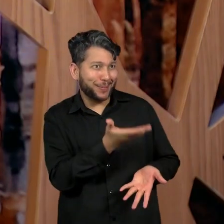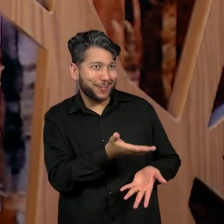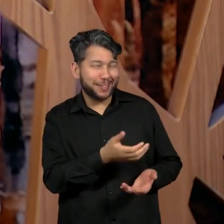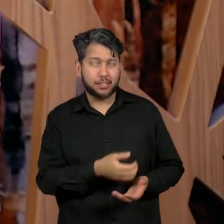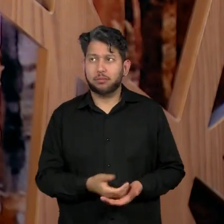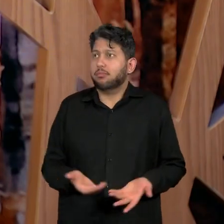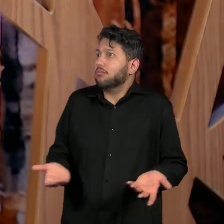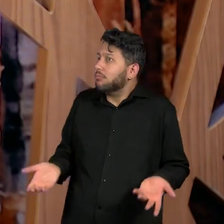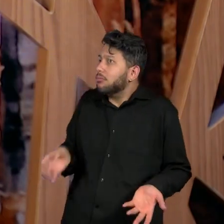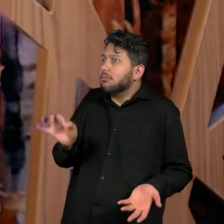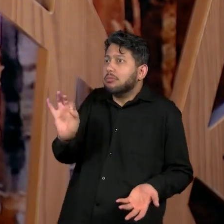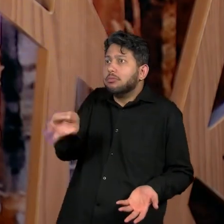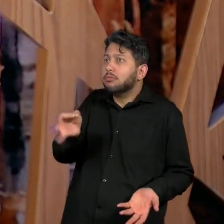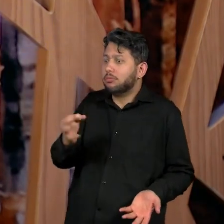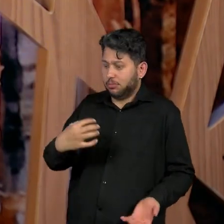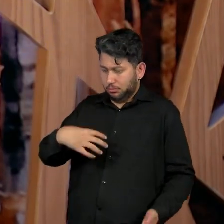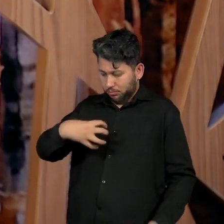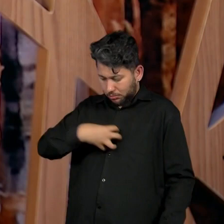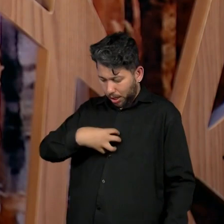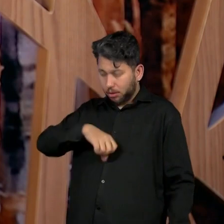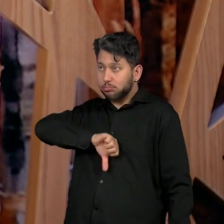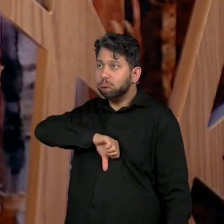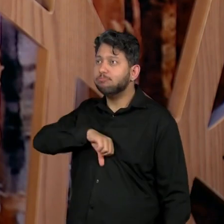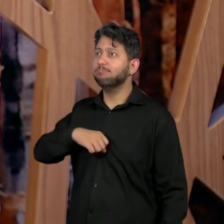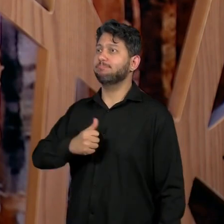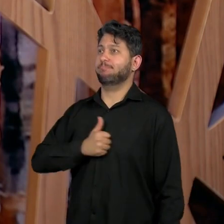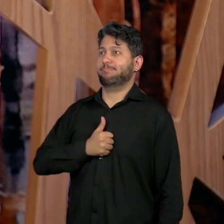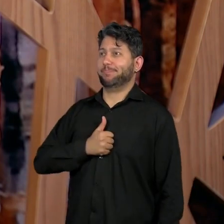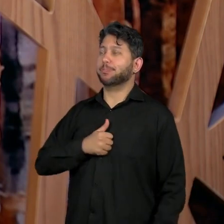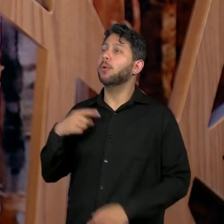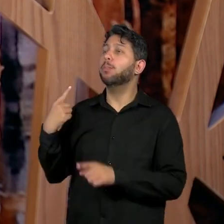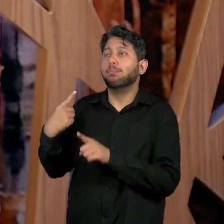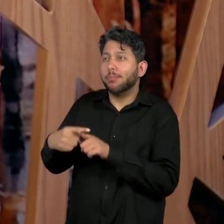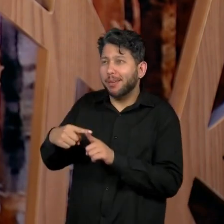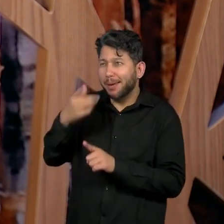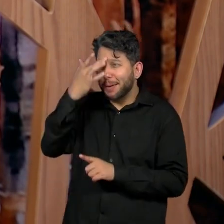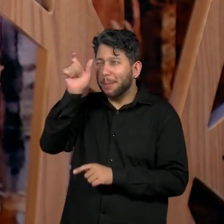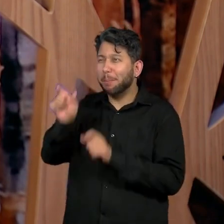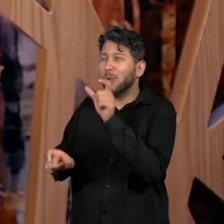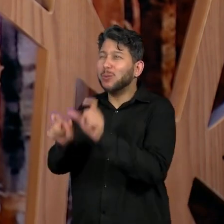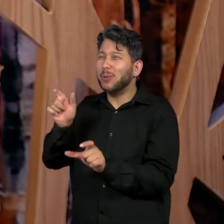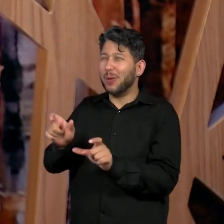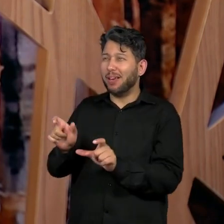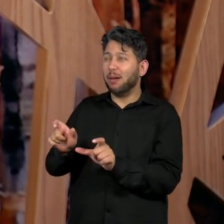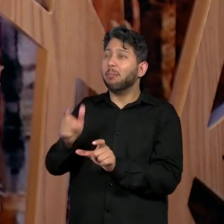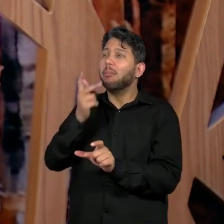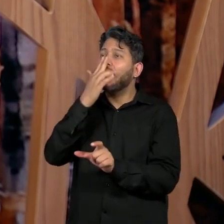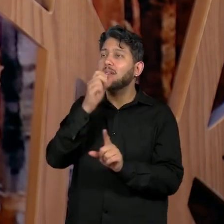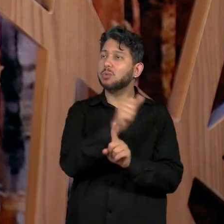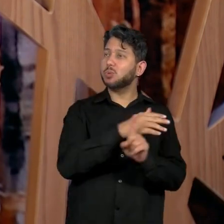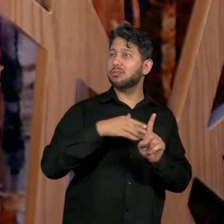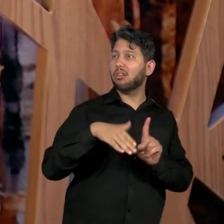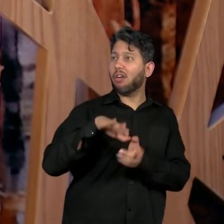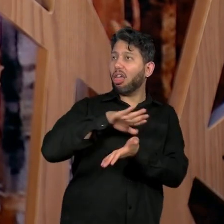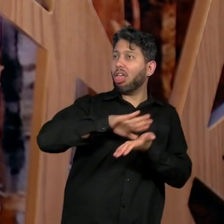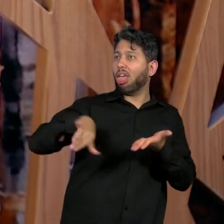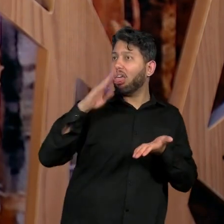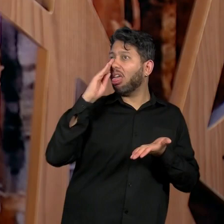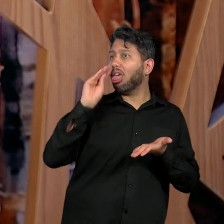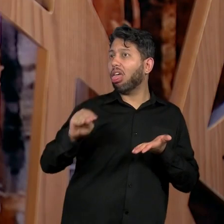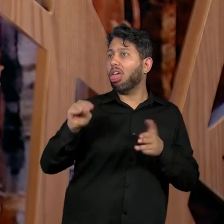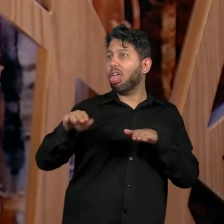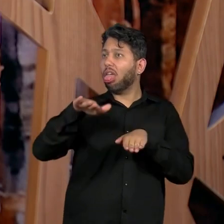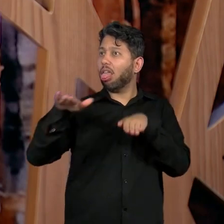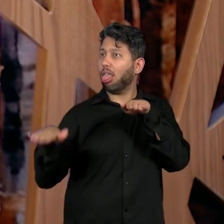muda, como disse na reportagem, tira essas pessoas da exclusão, né? Então, o